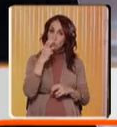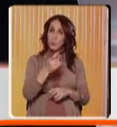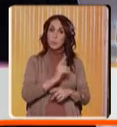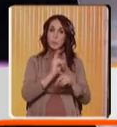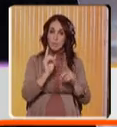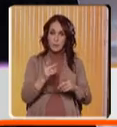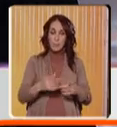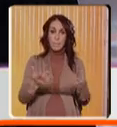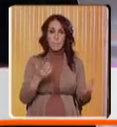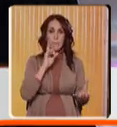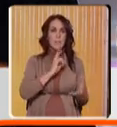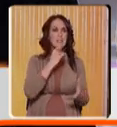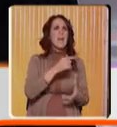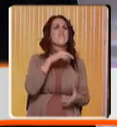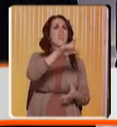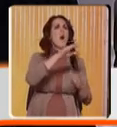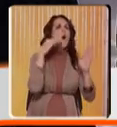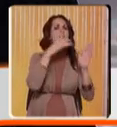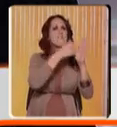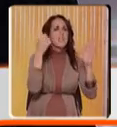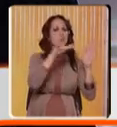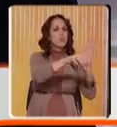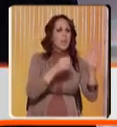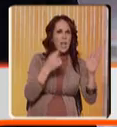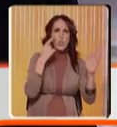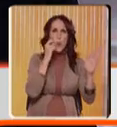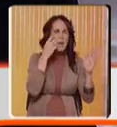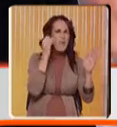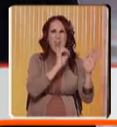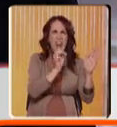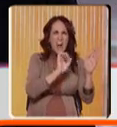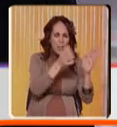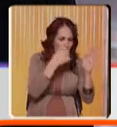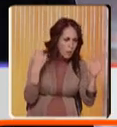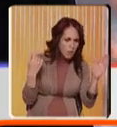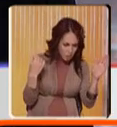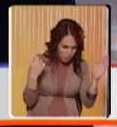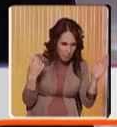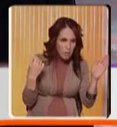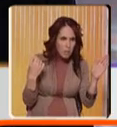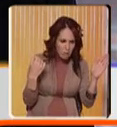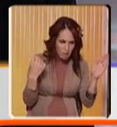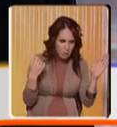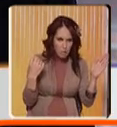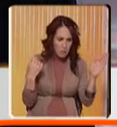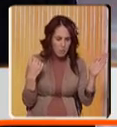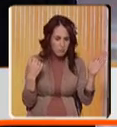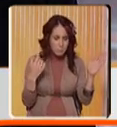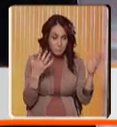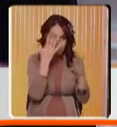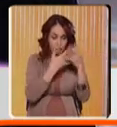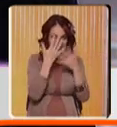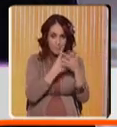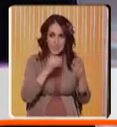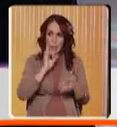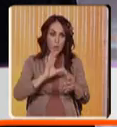que a esposa diz ao marido: vai ali ao frigorífico buscar isto, aquilo, e ele nunca vê nada. Abre a porta e fica, porque a sua visão periférica é uma visão